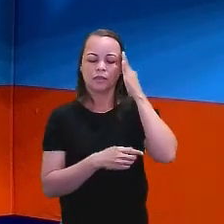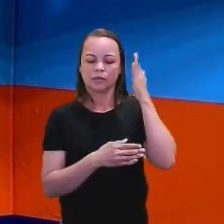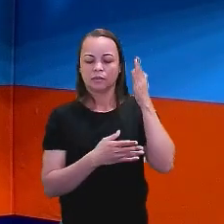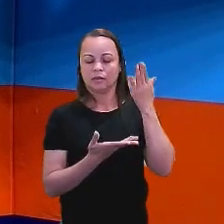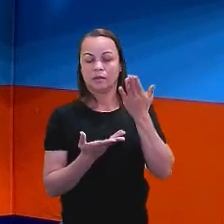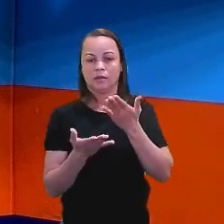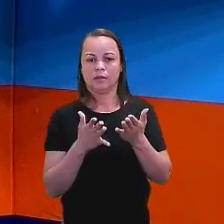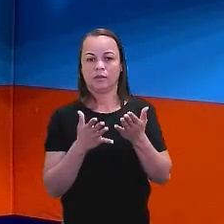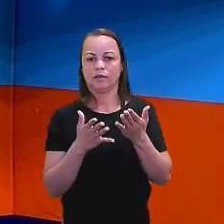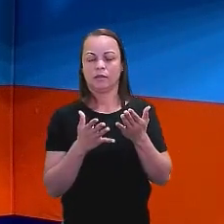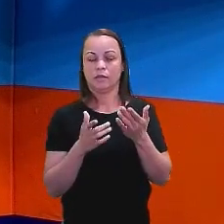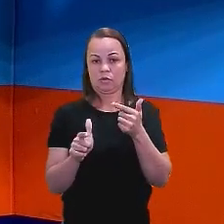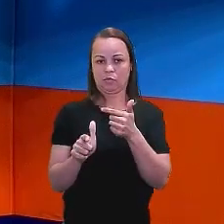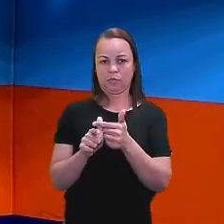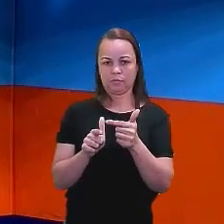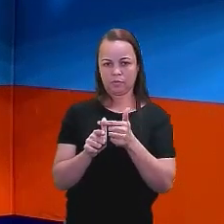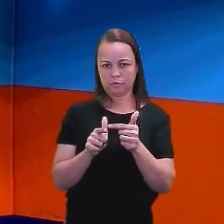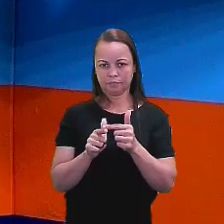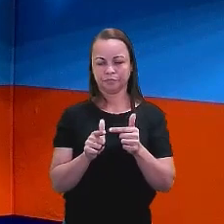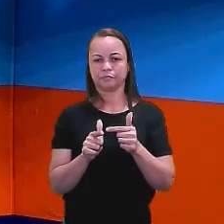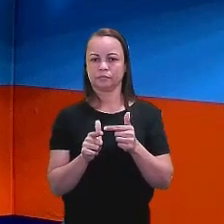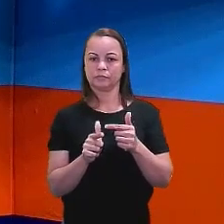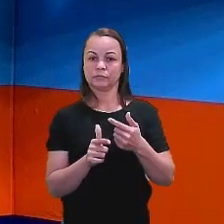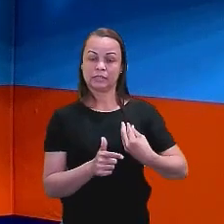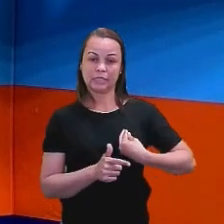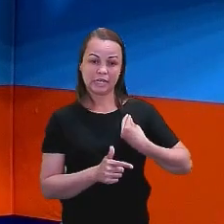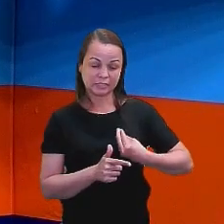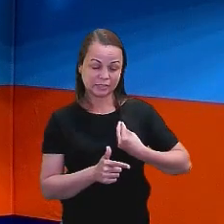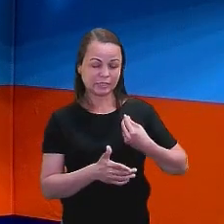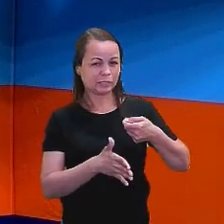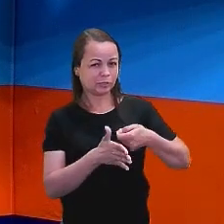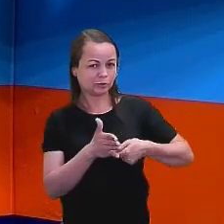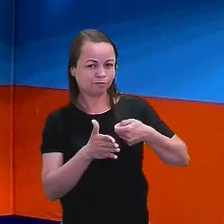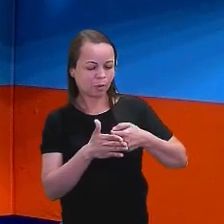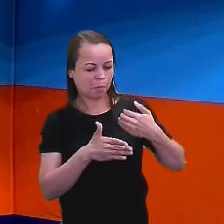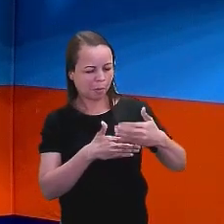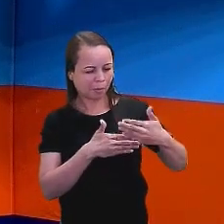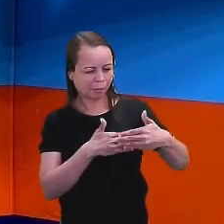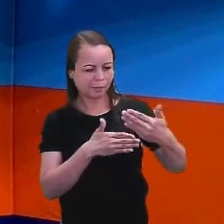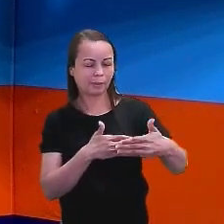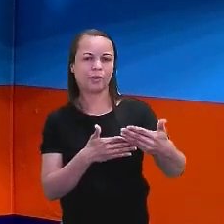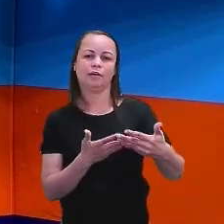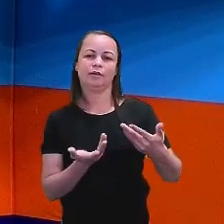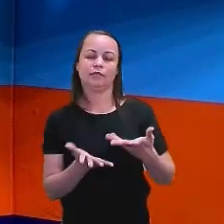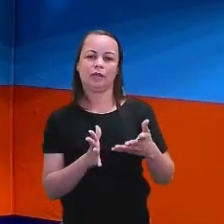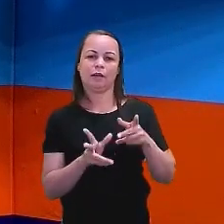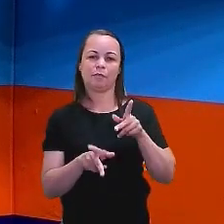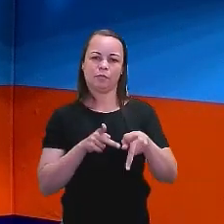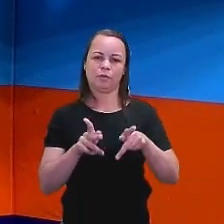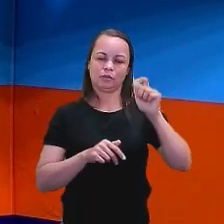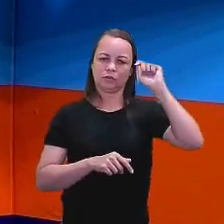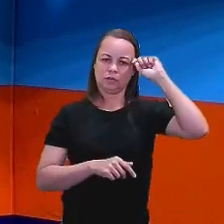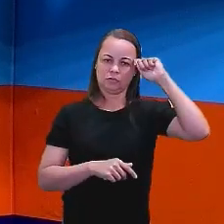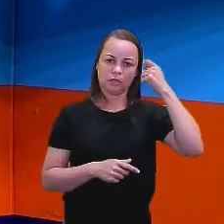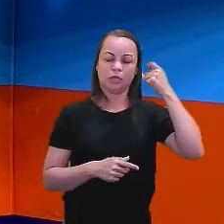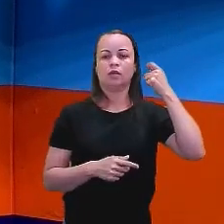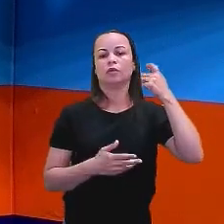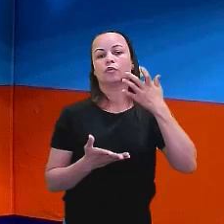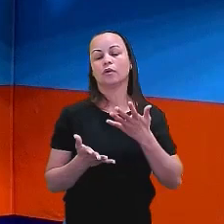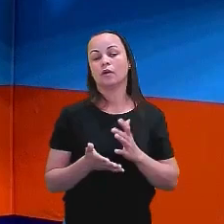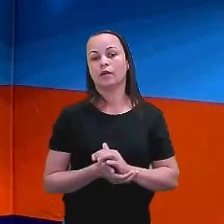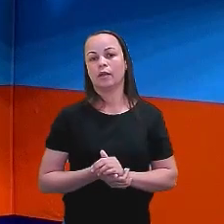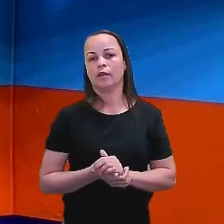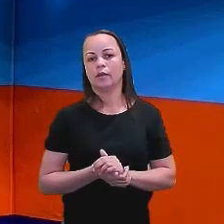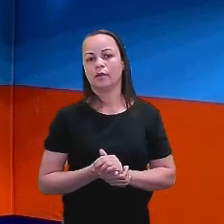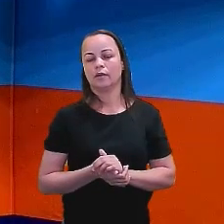o problema existencial que ainda hoje aflige a população negra, ou parte da nossa população,